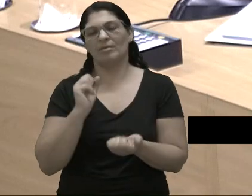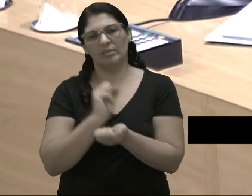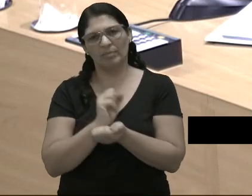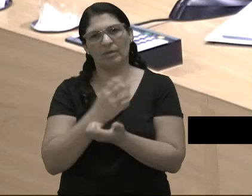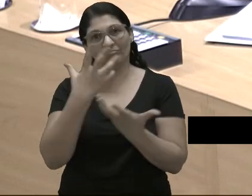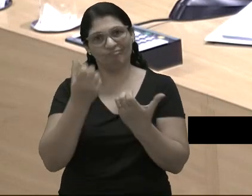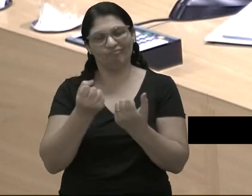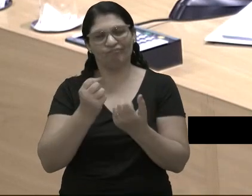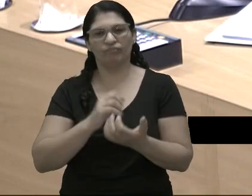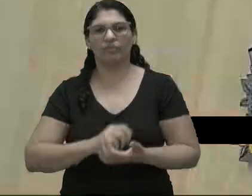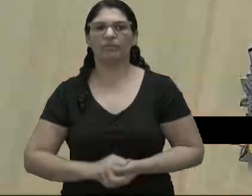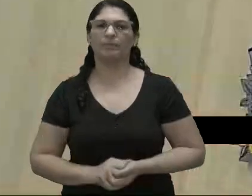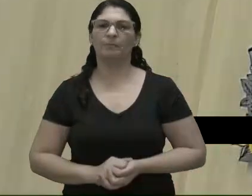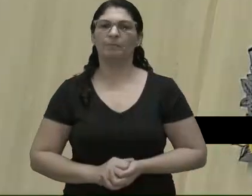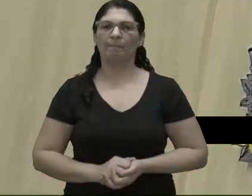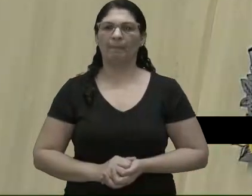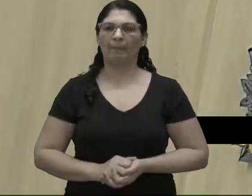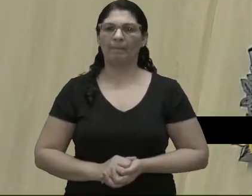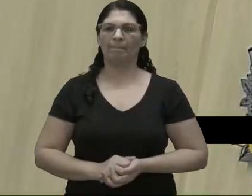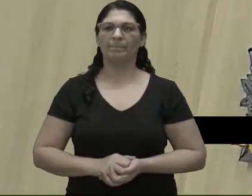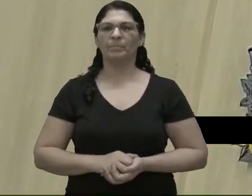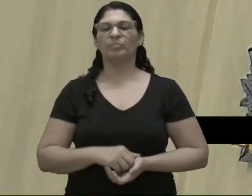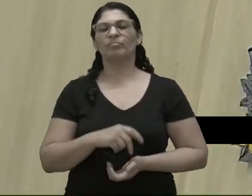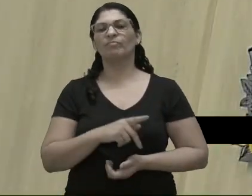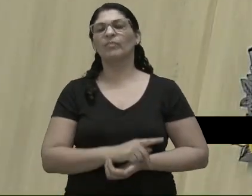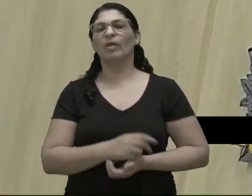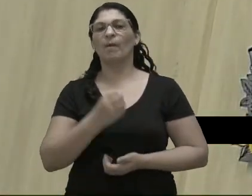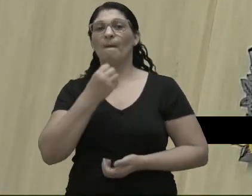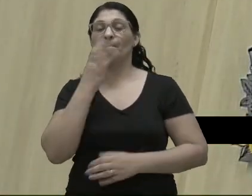ordem, senhor presidente, Vivi. Pois não. Boa tarde.